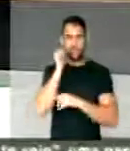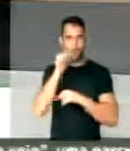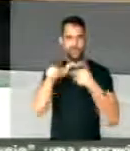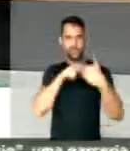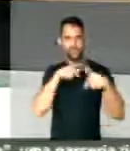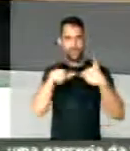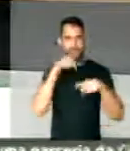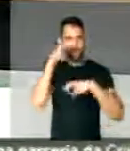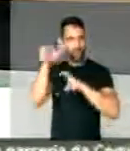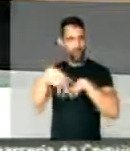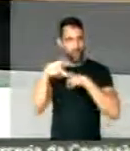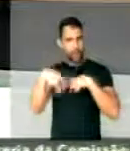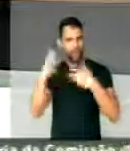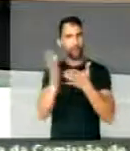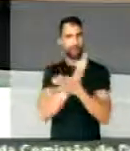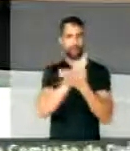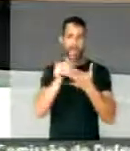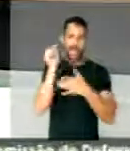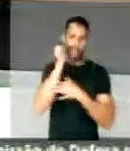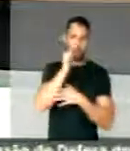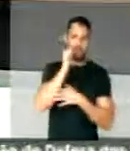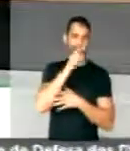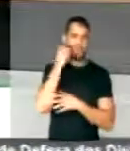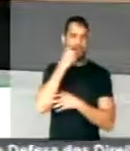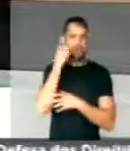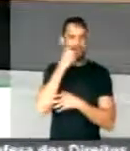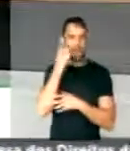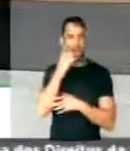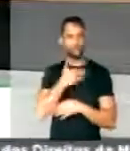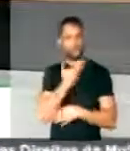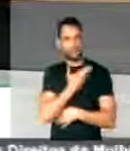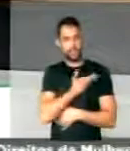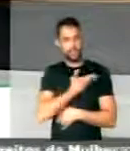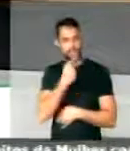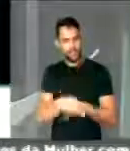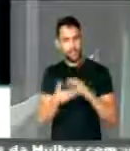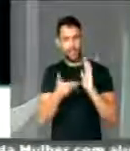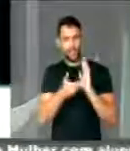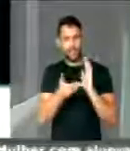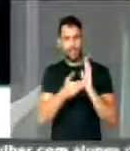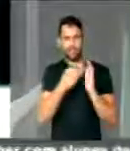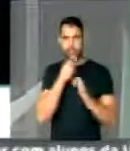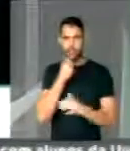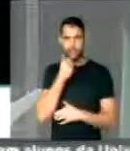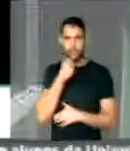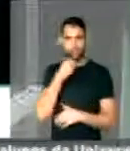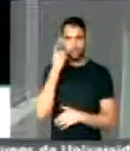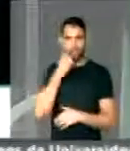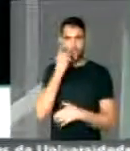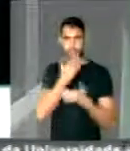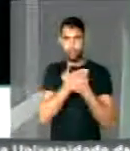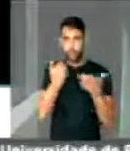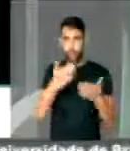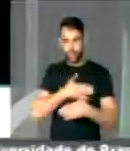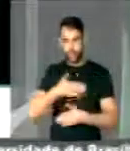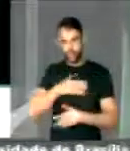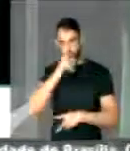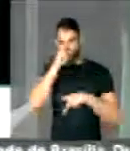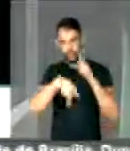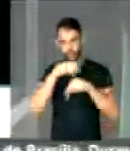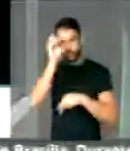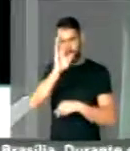rurais, também as mulheres parlamentares, nossas colegas, senhores deputados, estimado povo